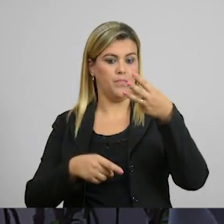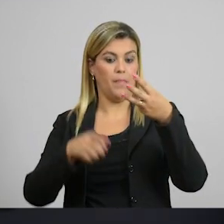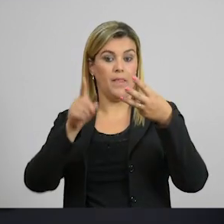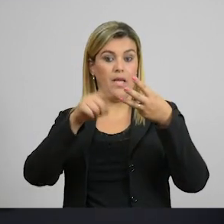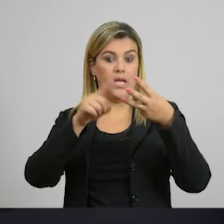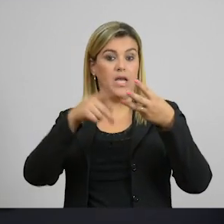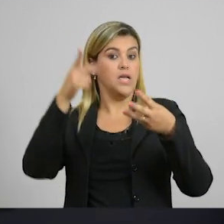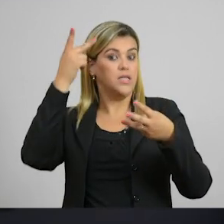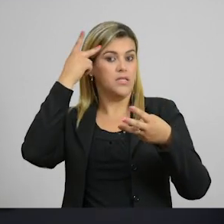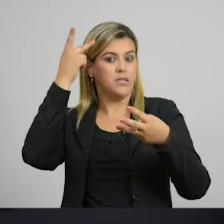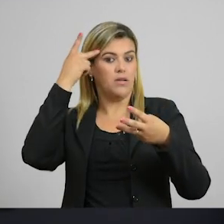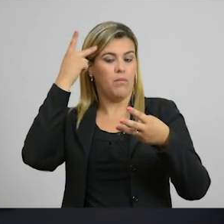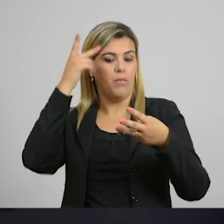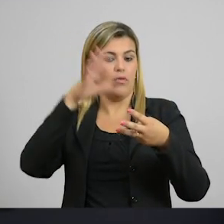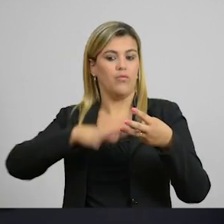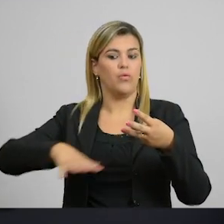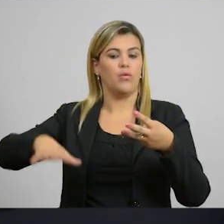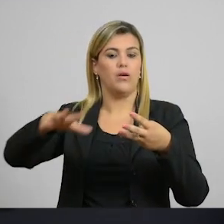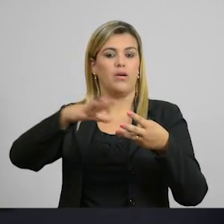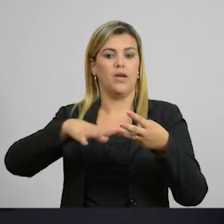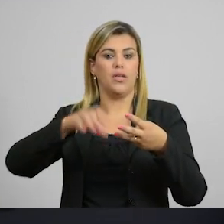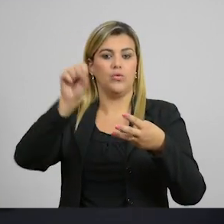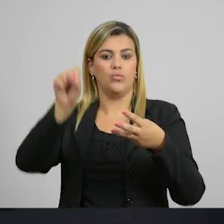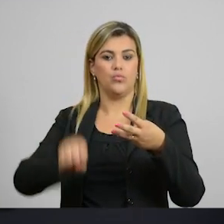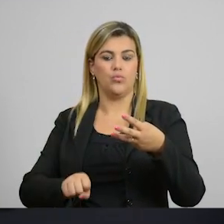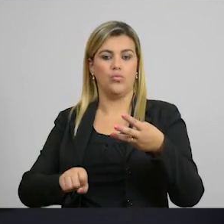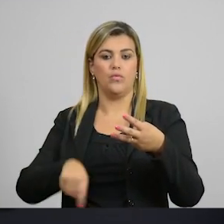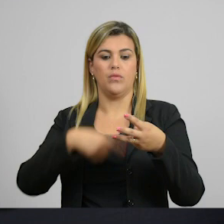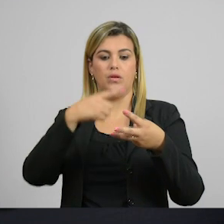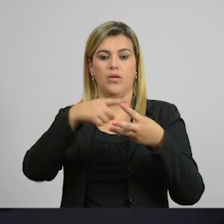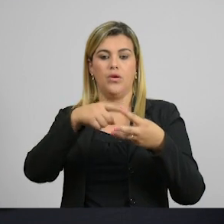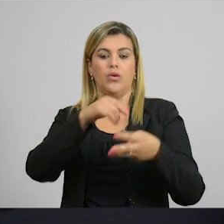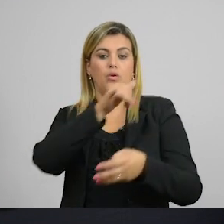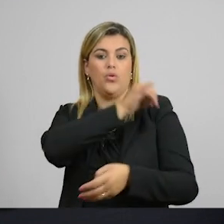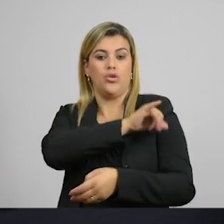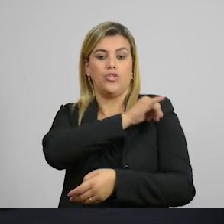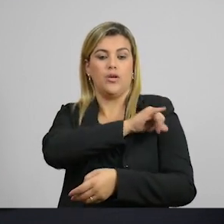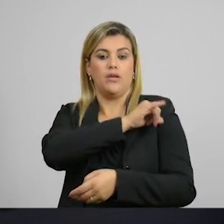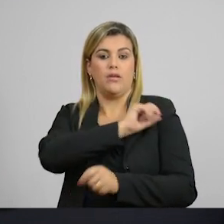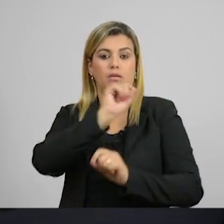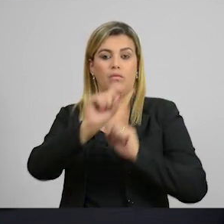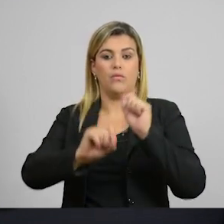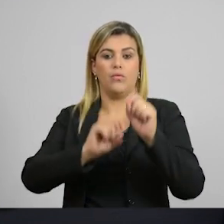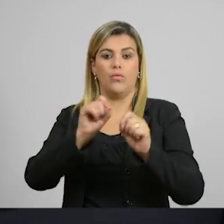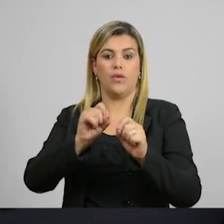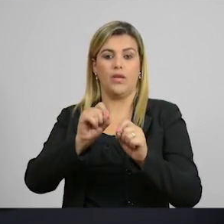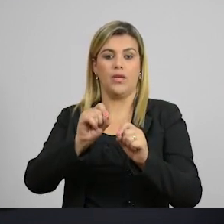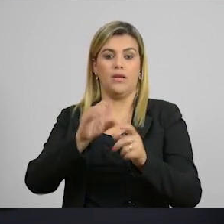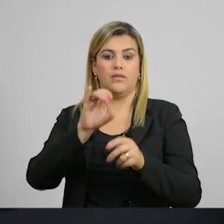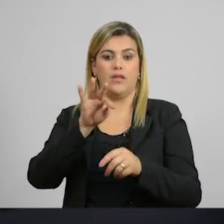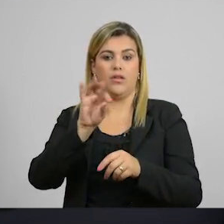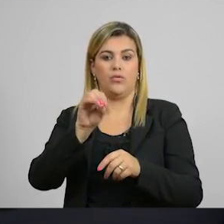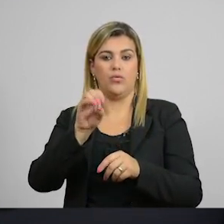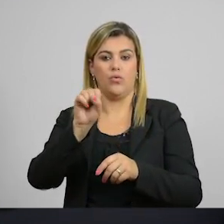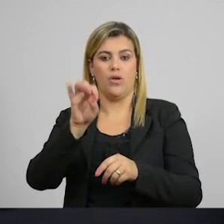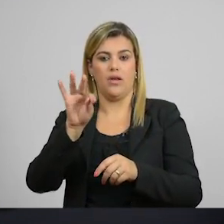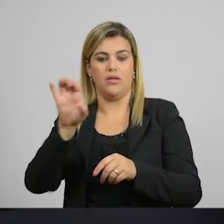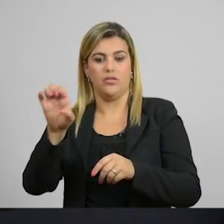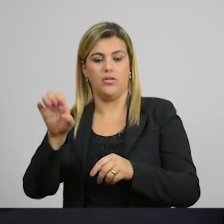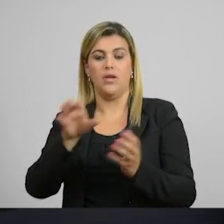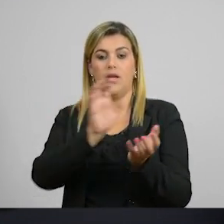Paulo. Então, São Paulo ficou com São Paulo e toda a parte do sul do Brasil, o Rio de Janeiro pegou